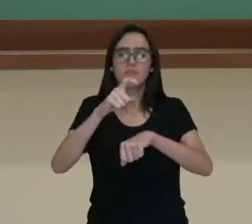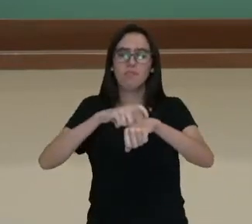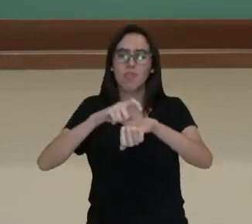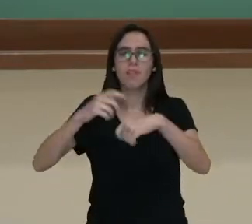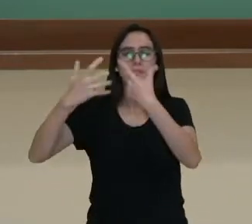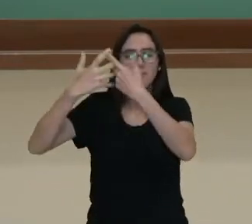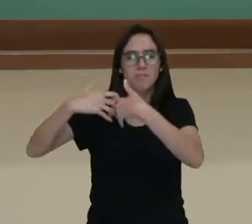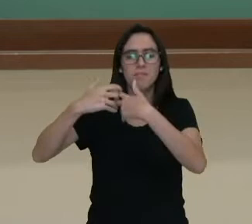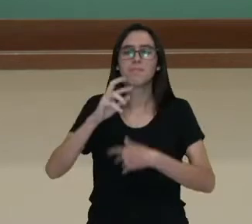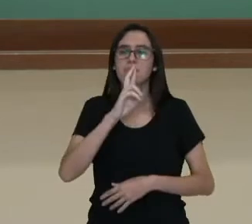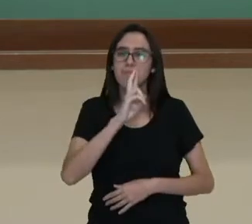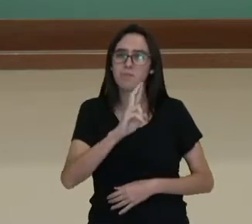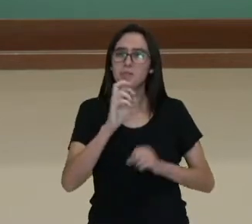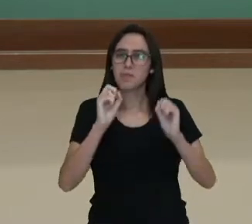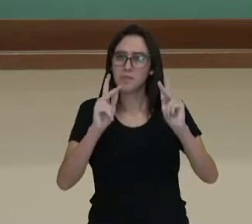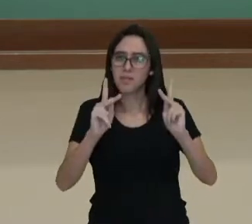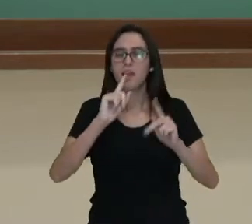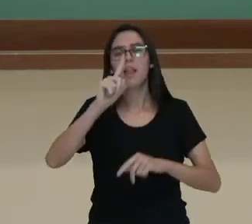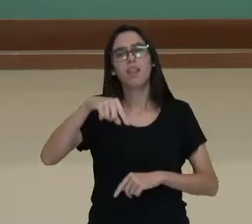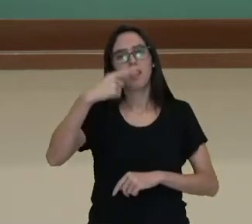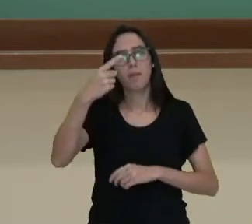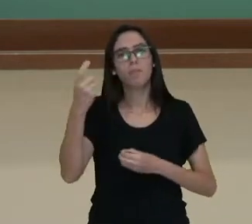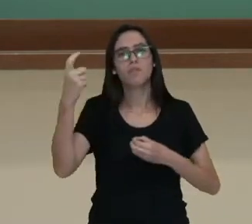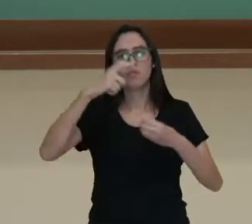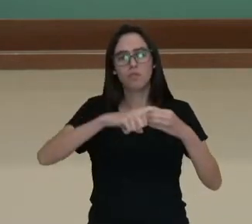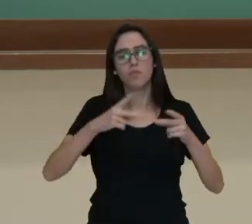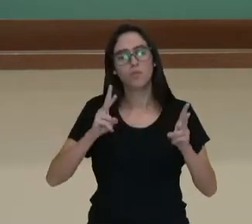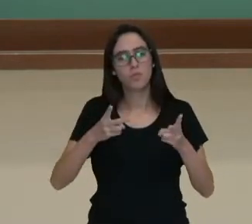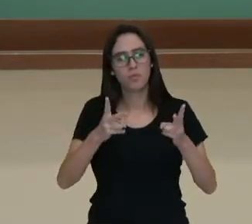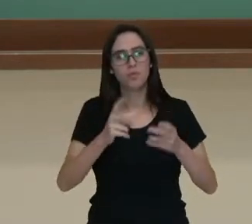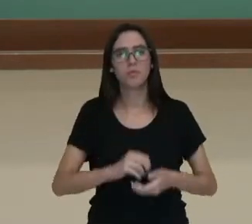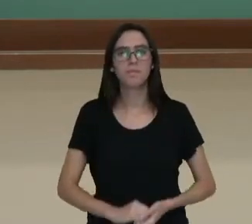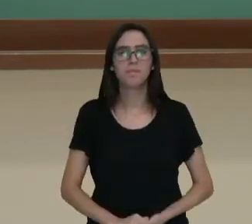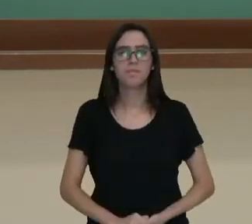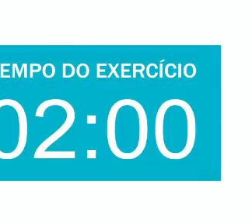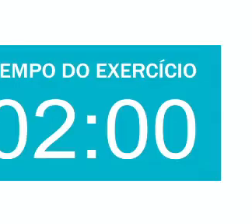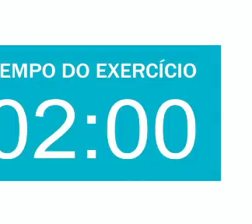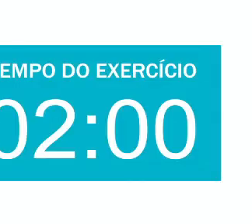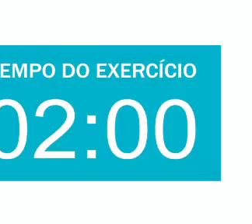vocês pensarem, refletirem e voltamos na sequência com a resposta.